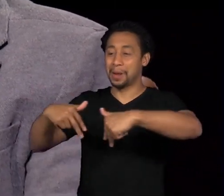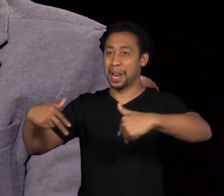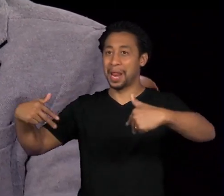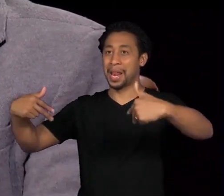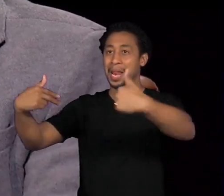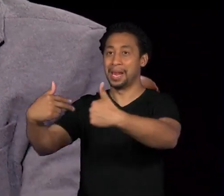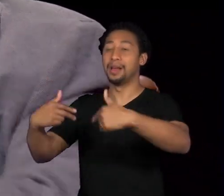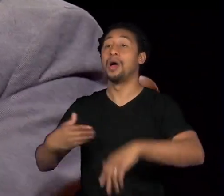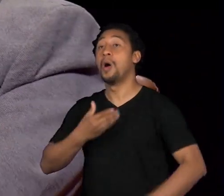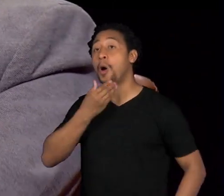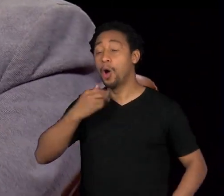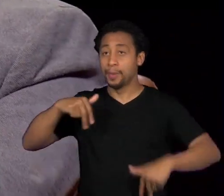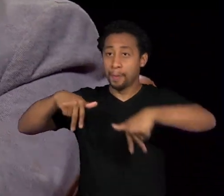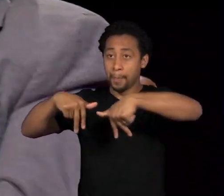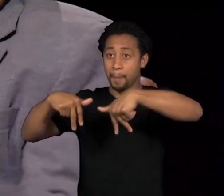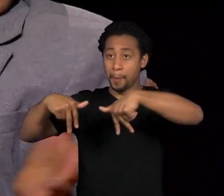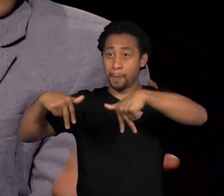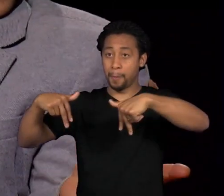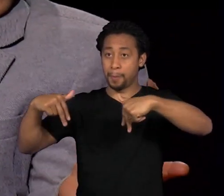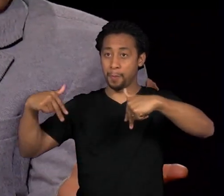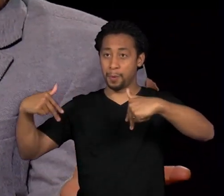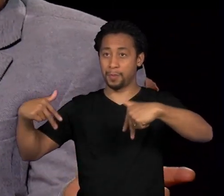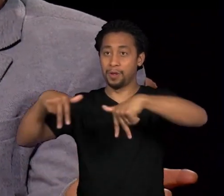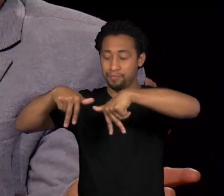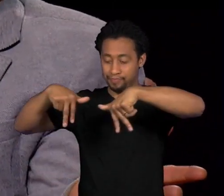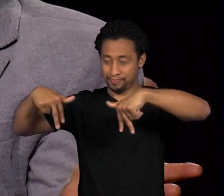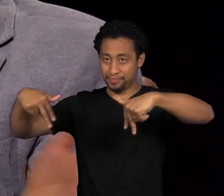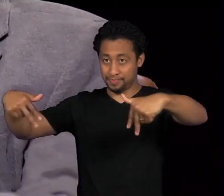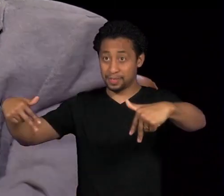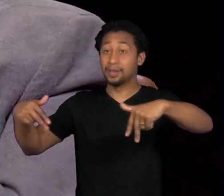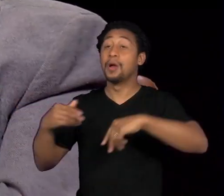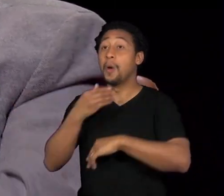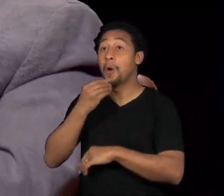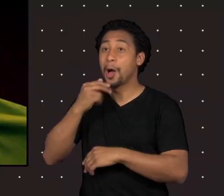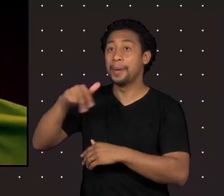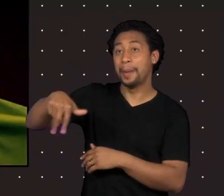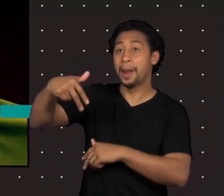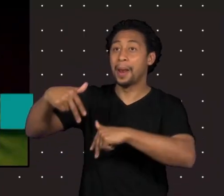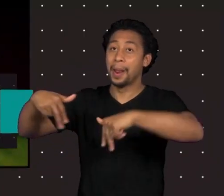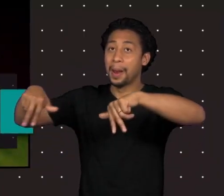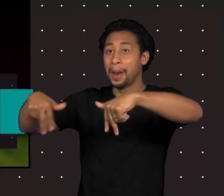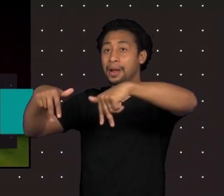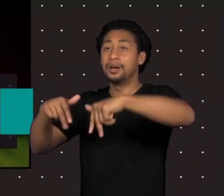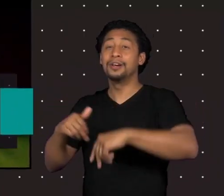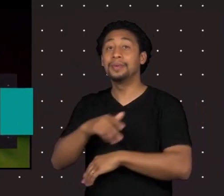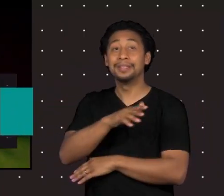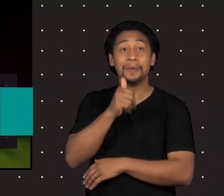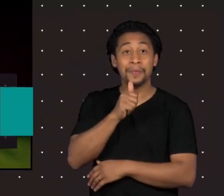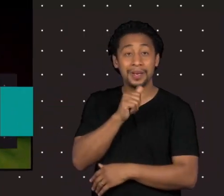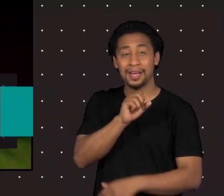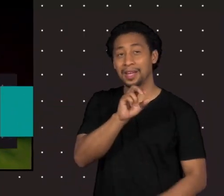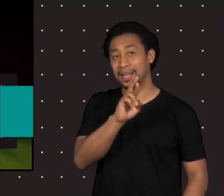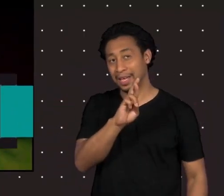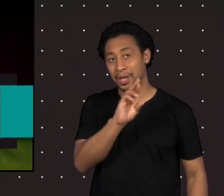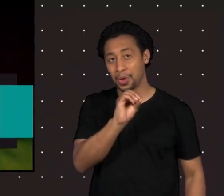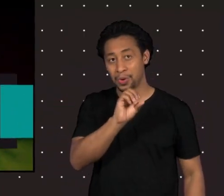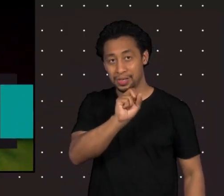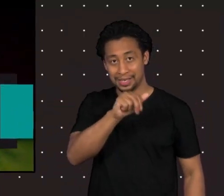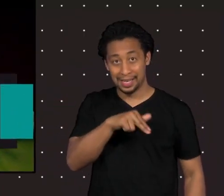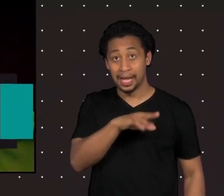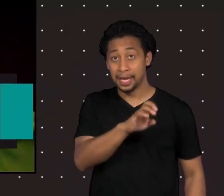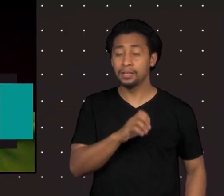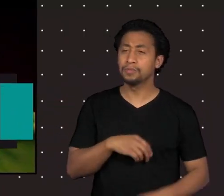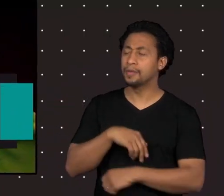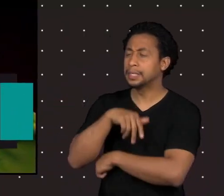ficava aqui do lado só espreitando não tinha mulher dançando né ã mas ela ficava naquele cantinho dela ali remexendo né e